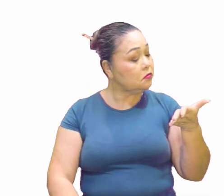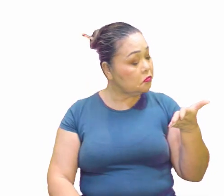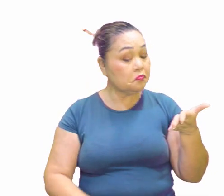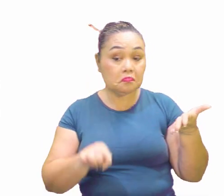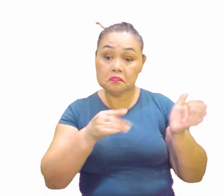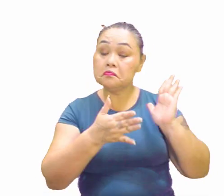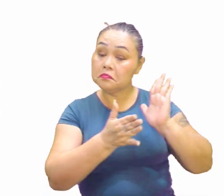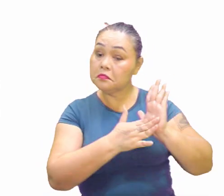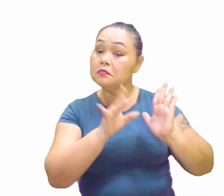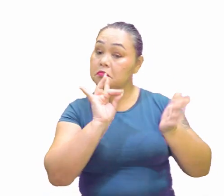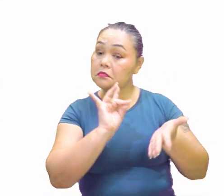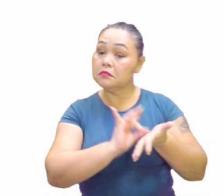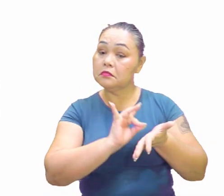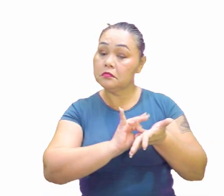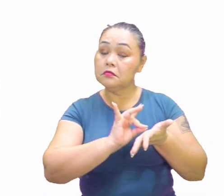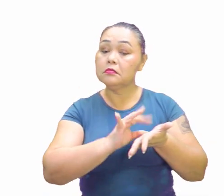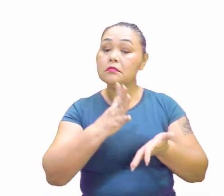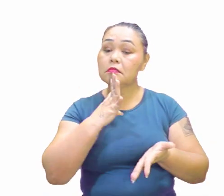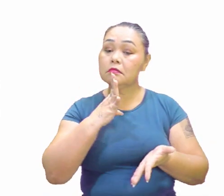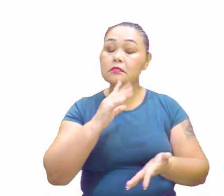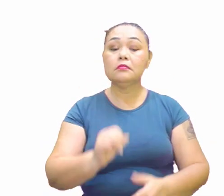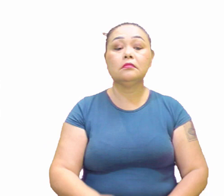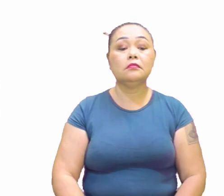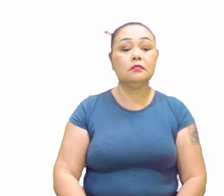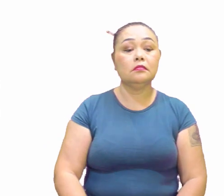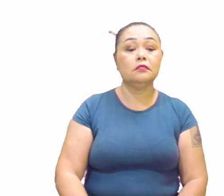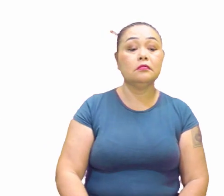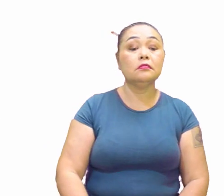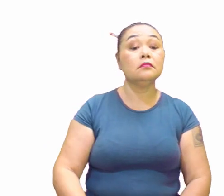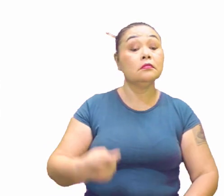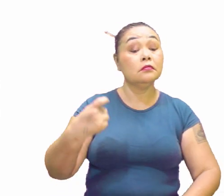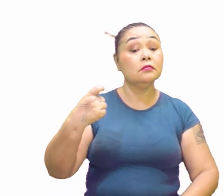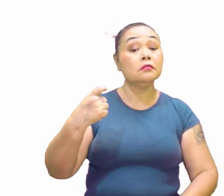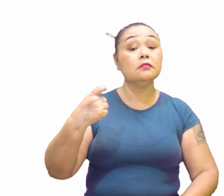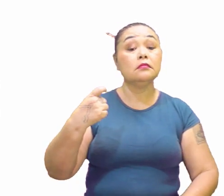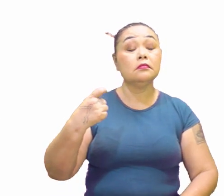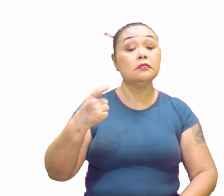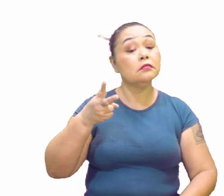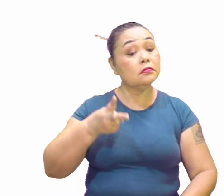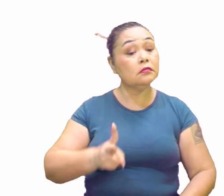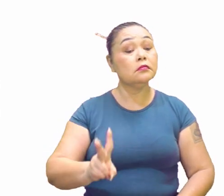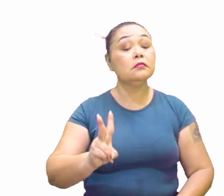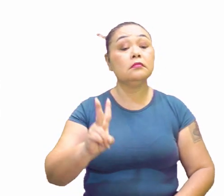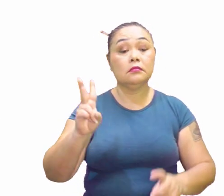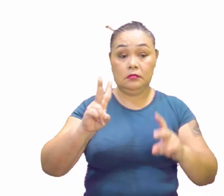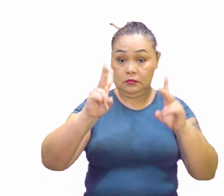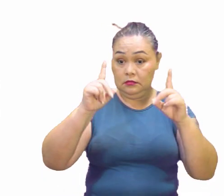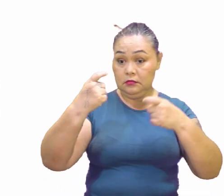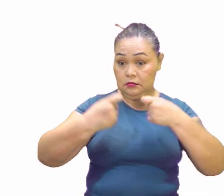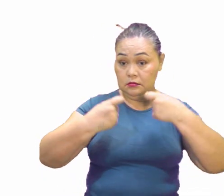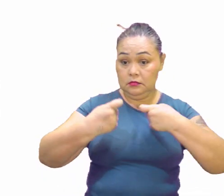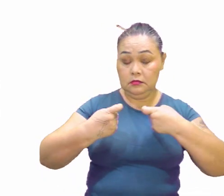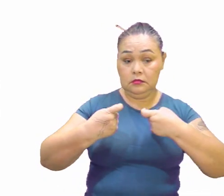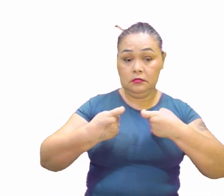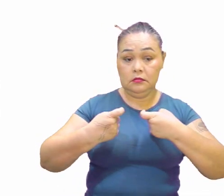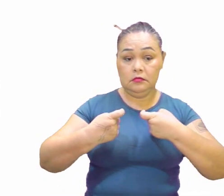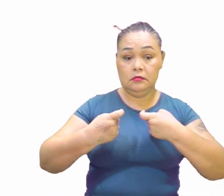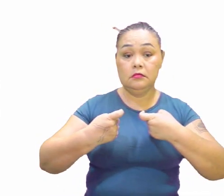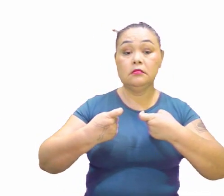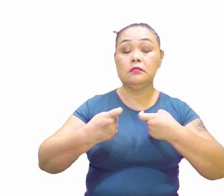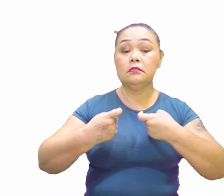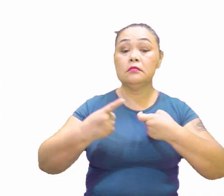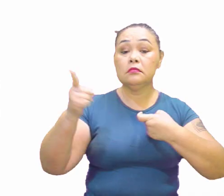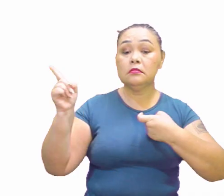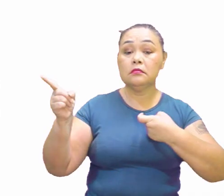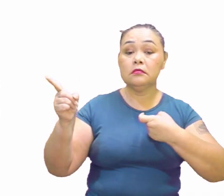esse candidato realmente conhece da temática. Continuando na sequência, né, com a temática de guerra,